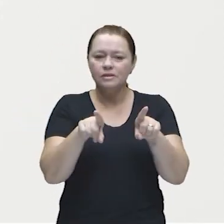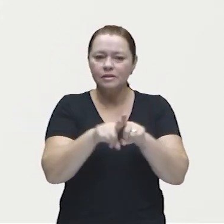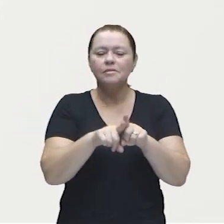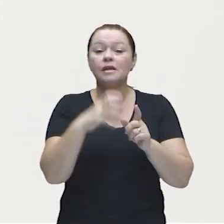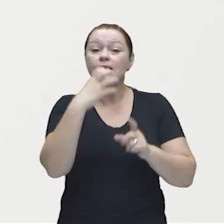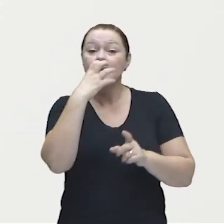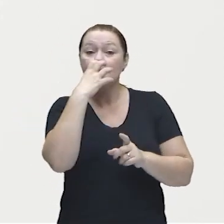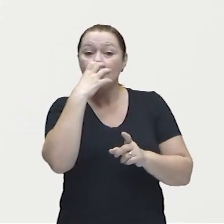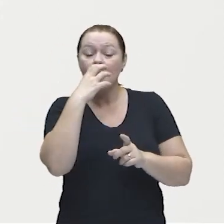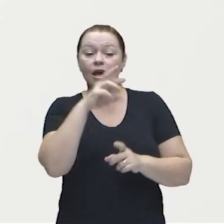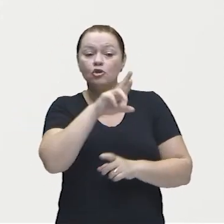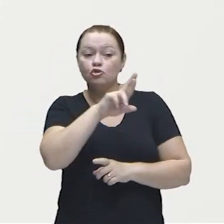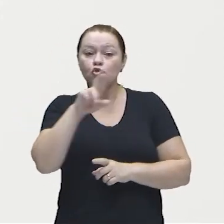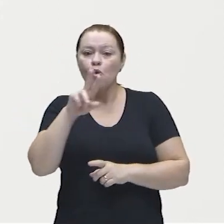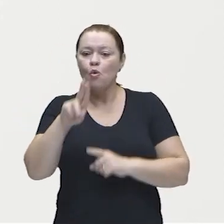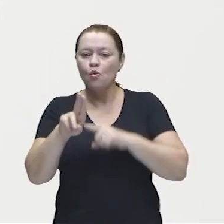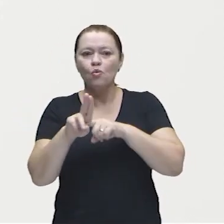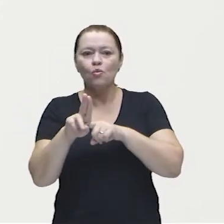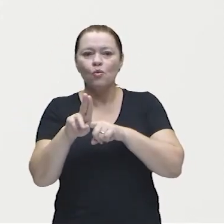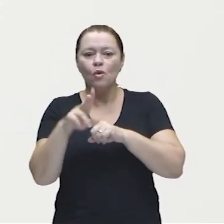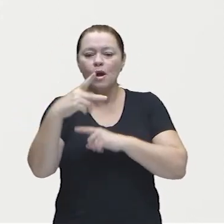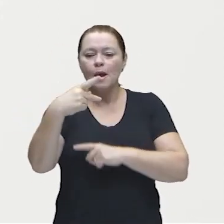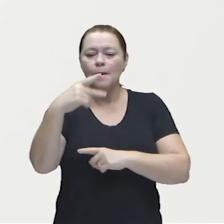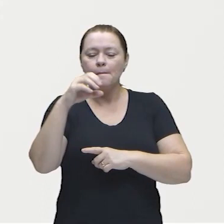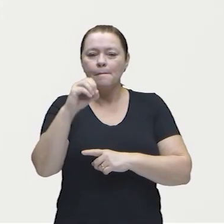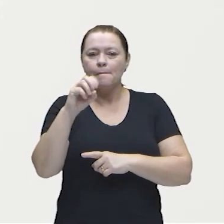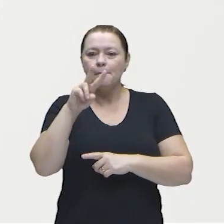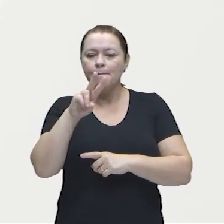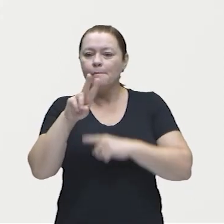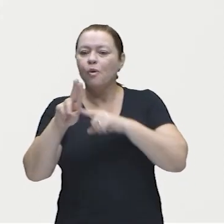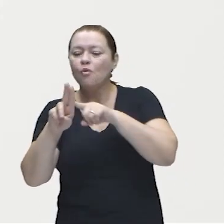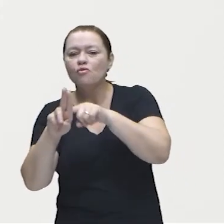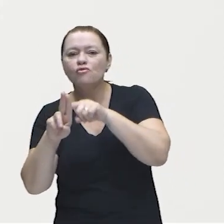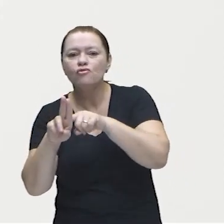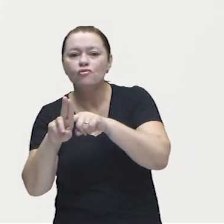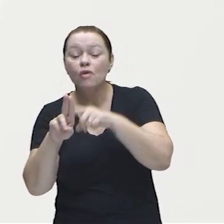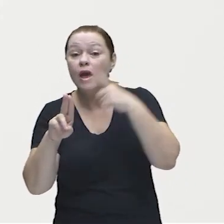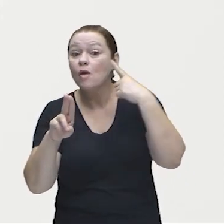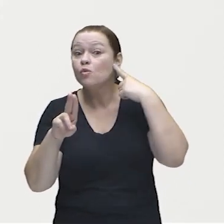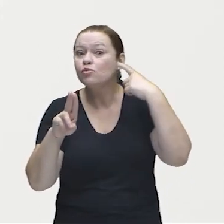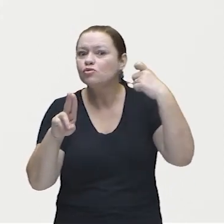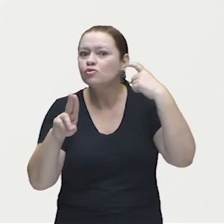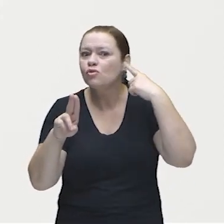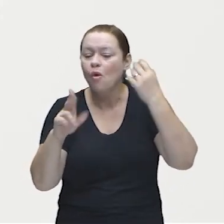Cachorro, povo e touro. Olha aí, ó. Cachorro, som de O.